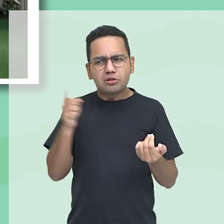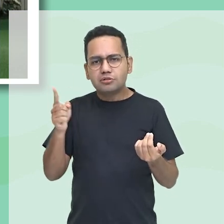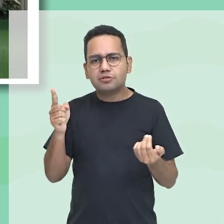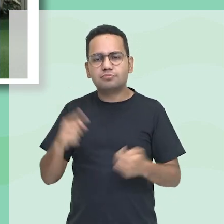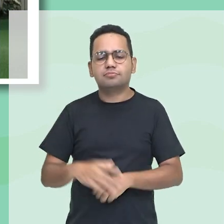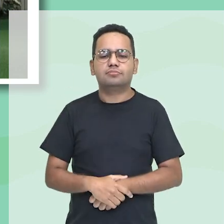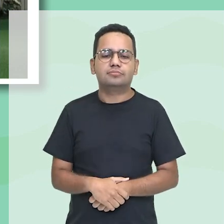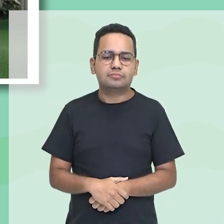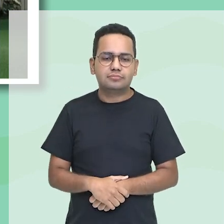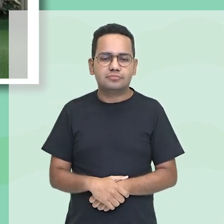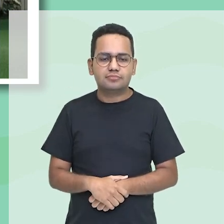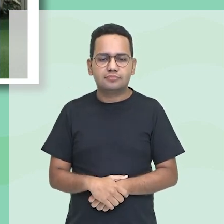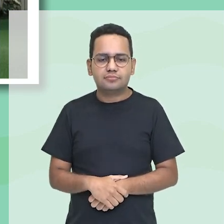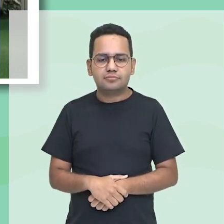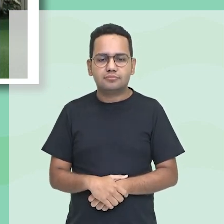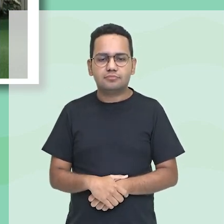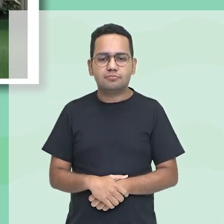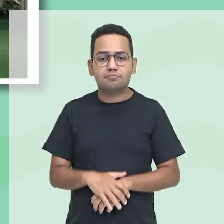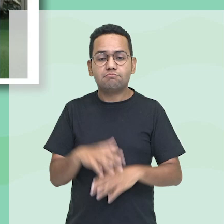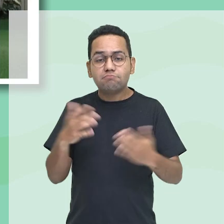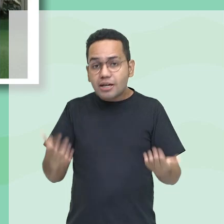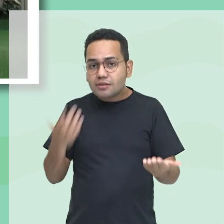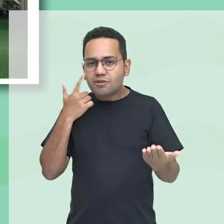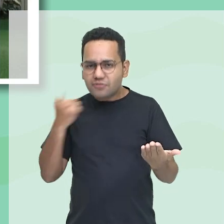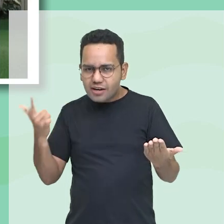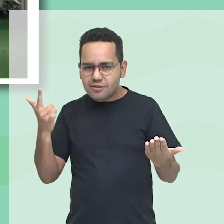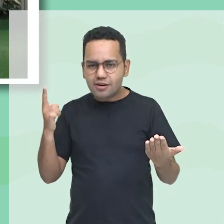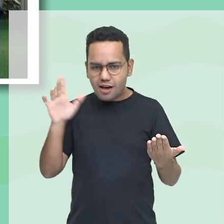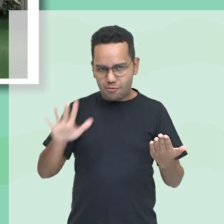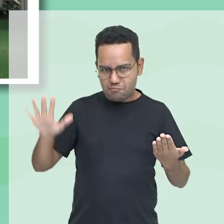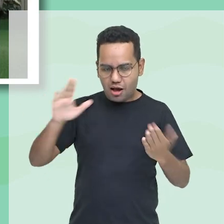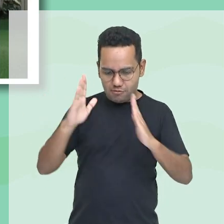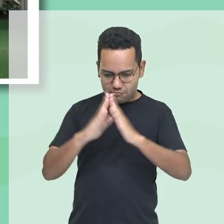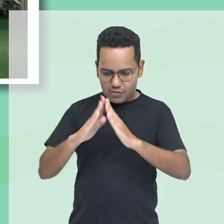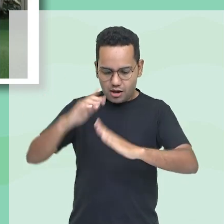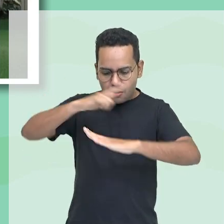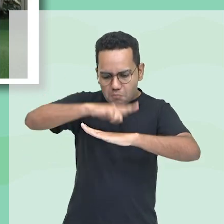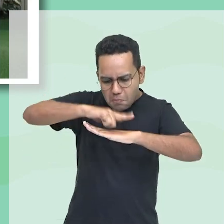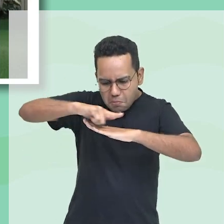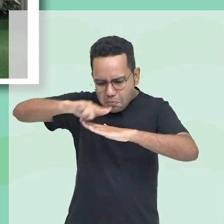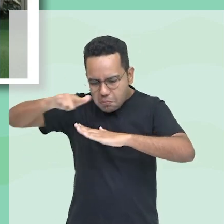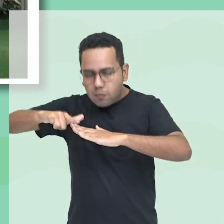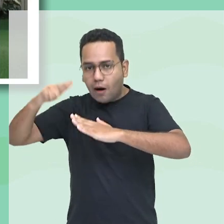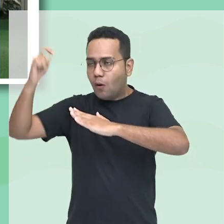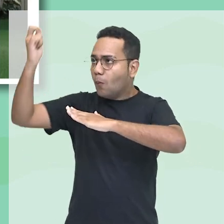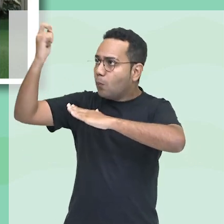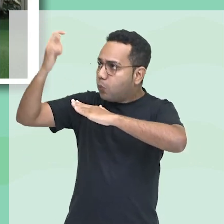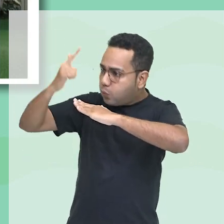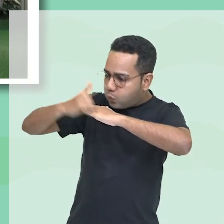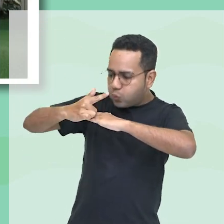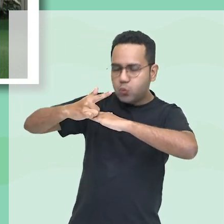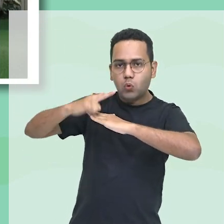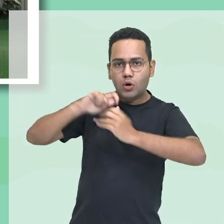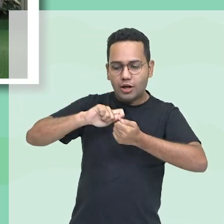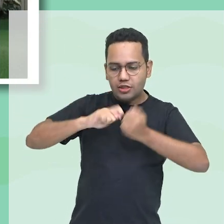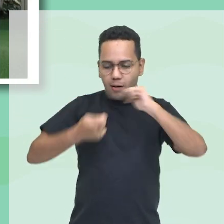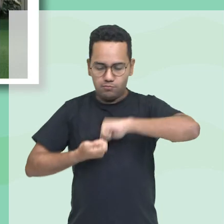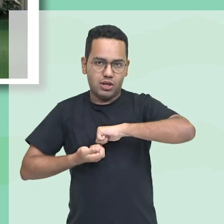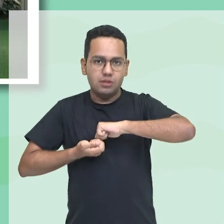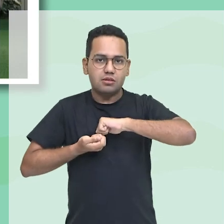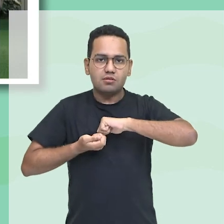simples. Os painéis solares no seu telhado captam a luz do Sol e a transformam em energia solar